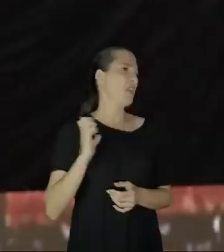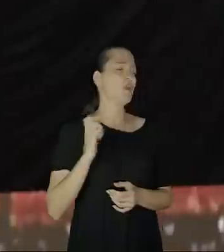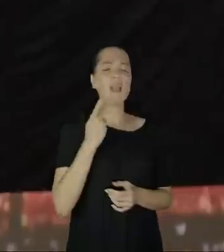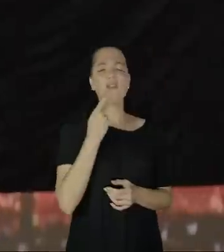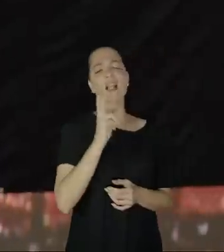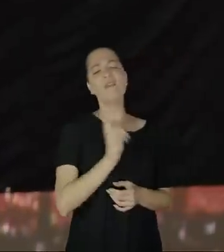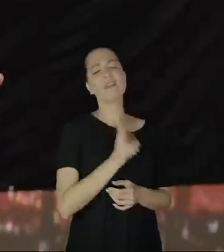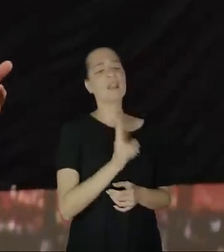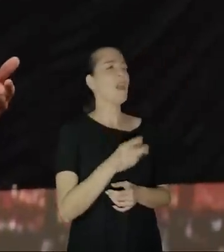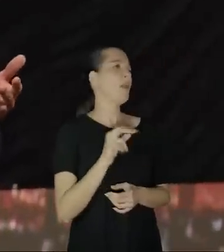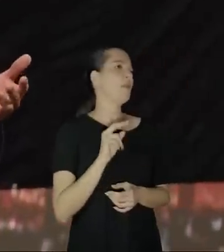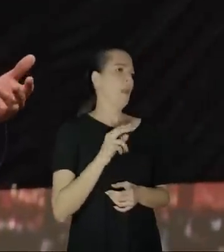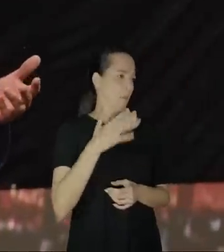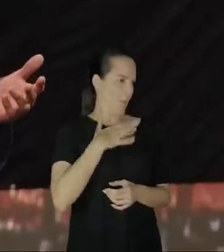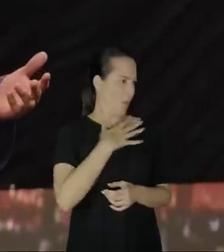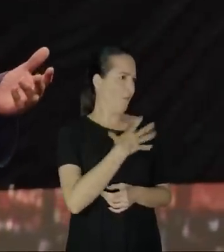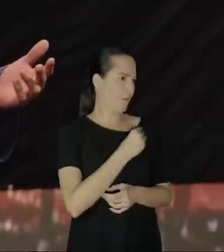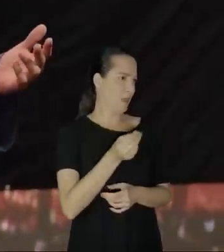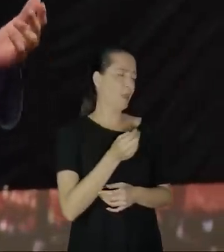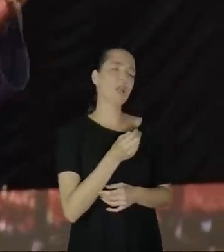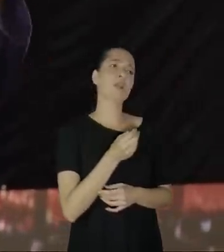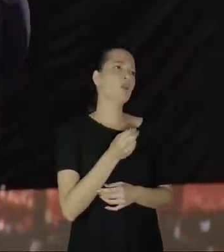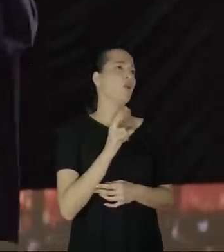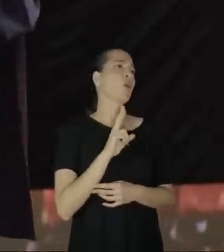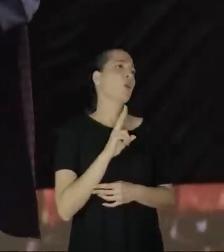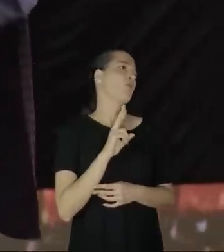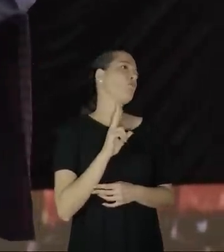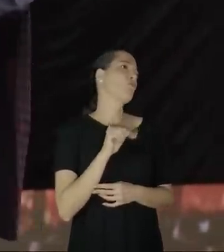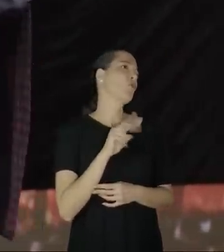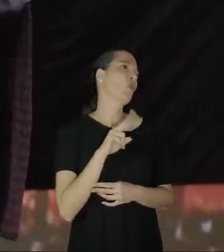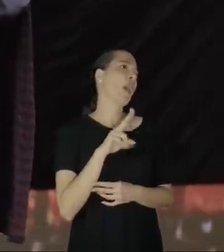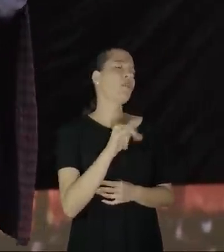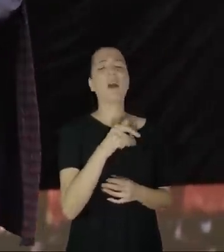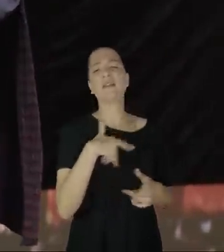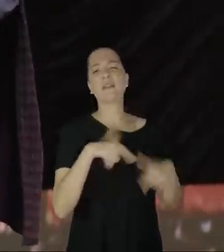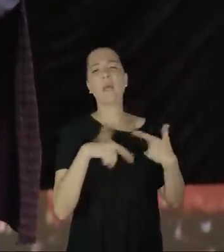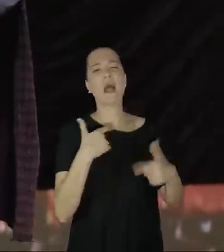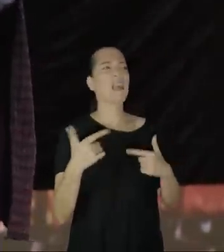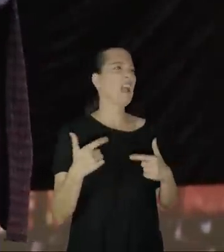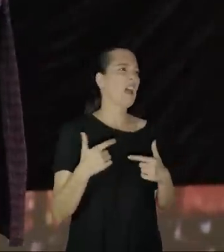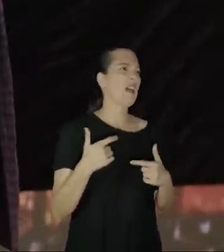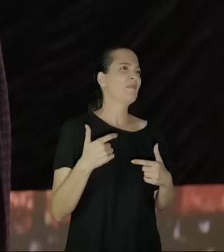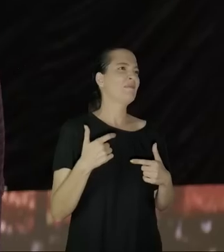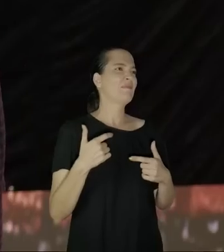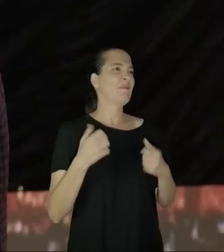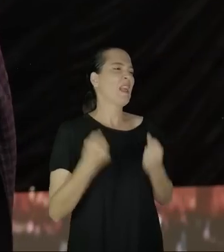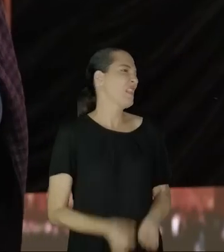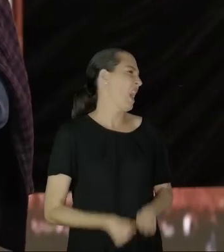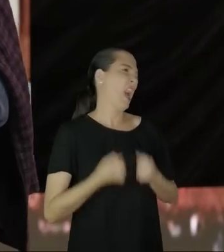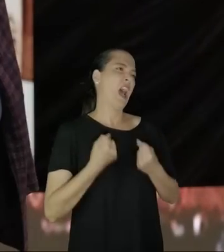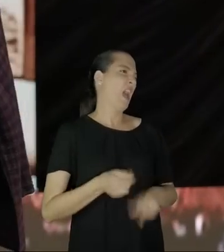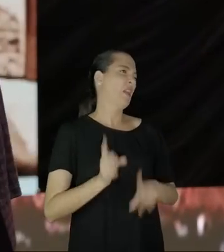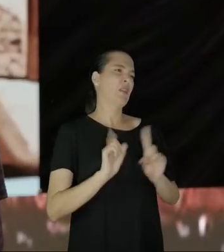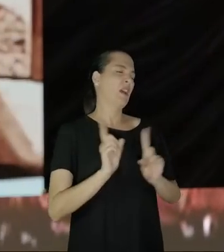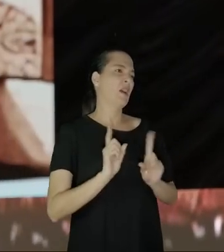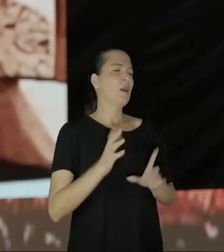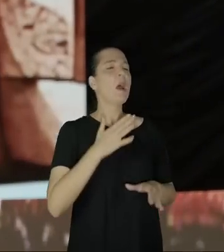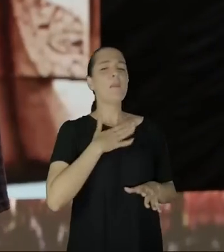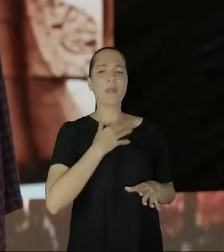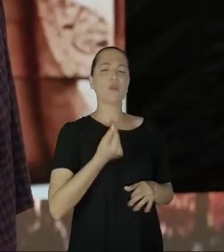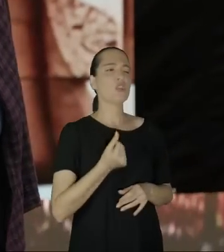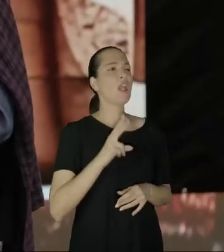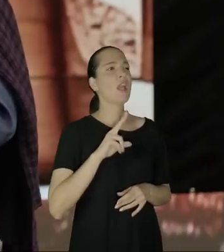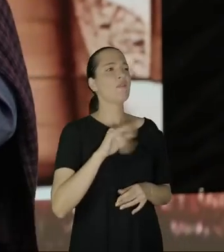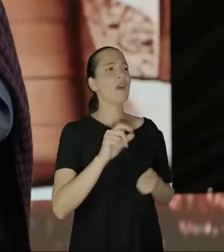terá calo nas mãos ou poeira nos cabelos. Meu dinheiro fará do meu filho um